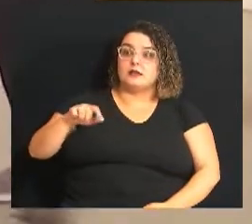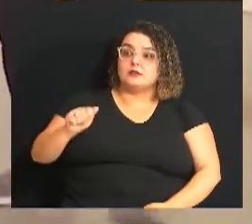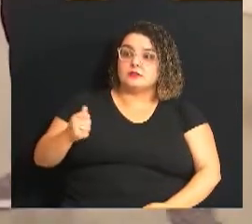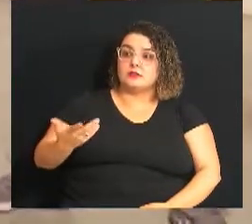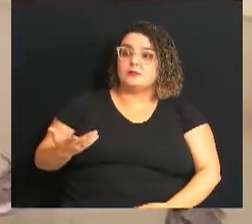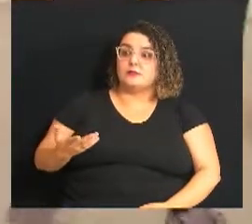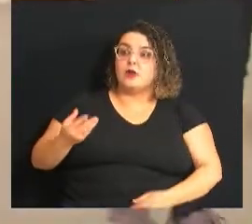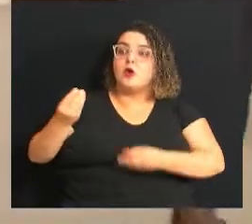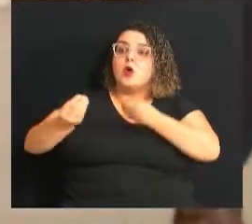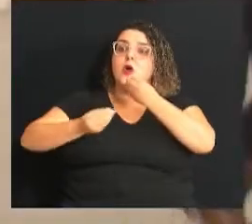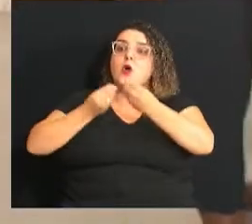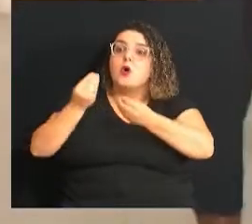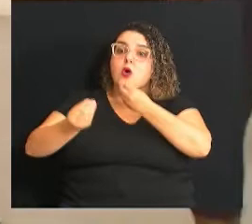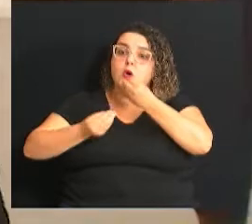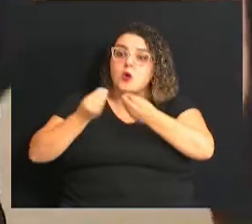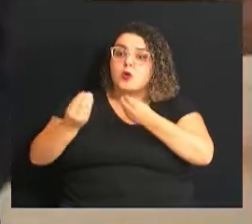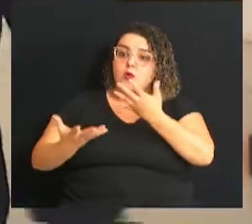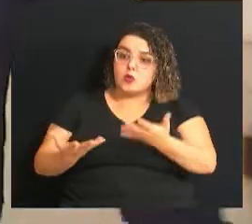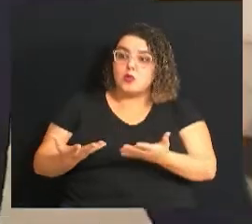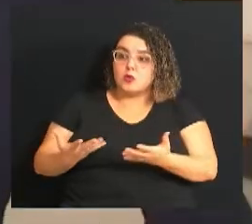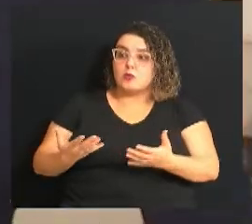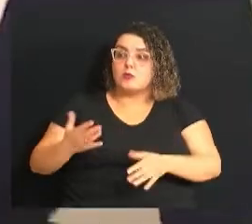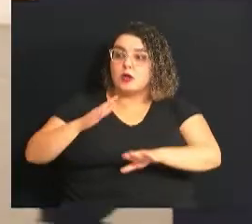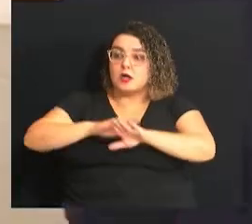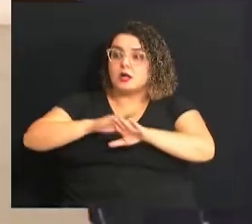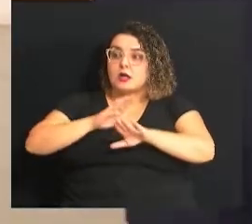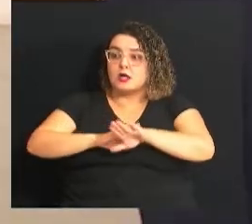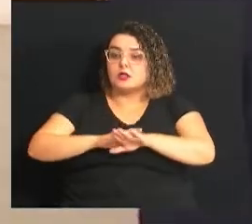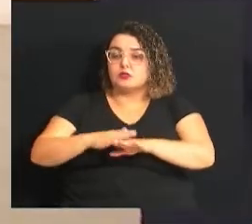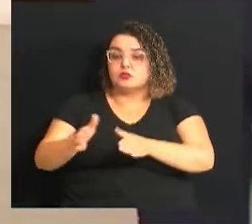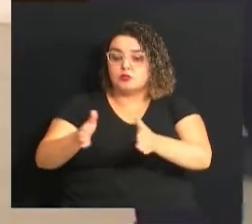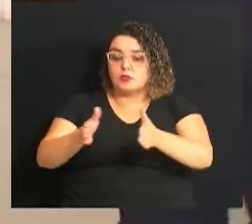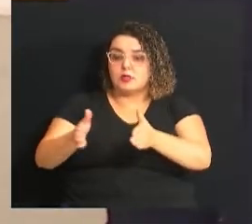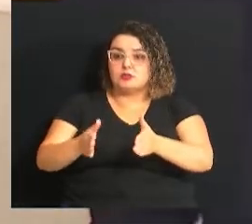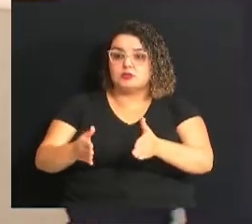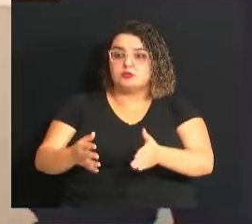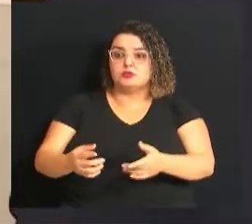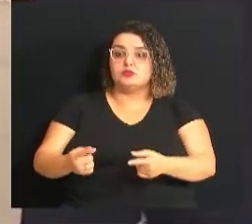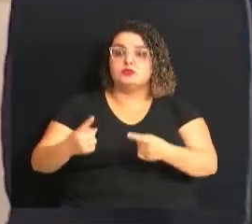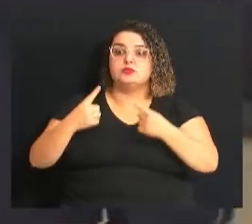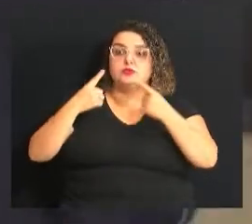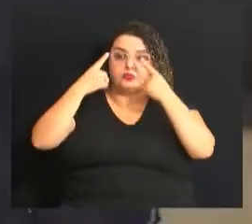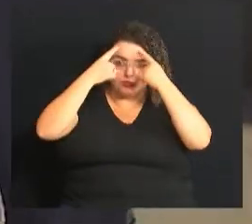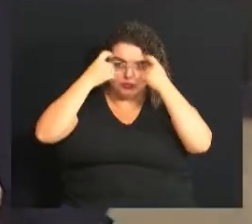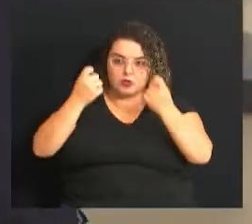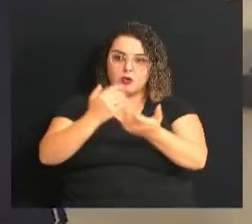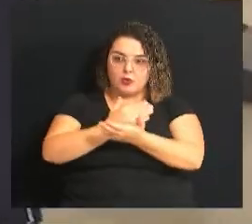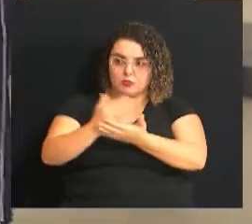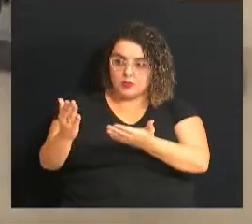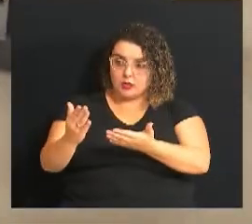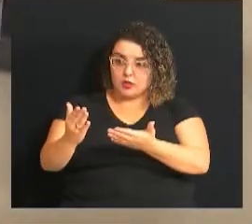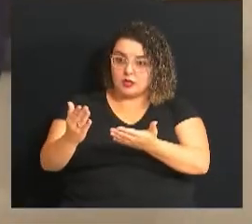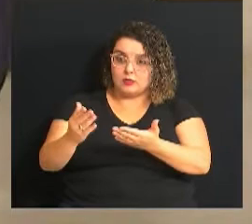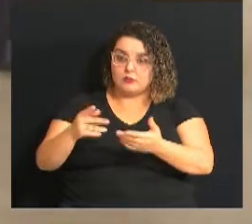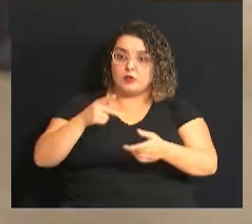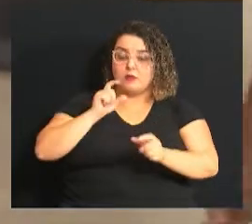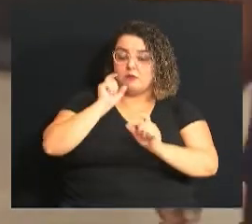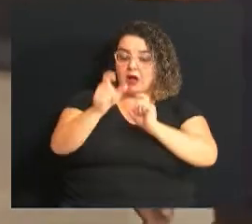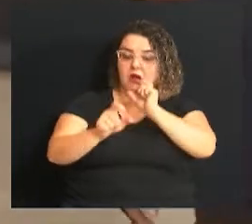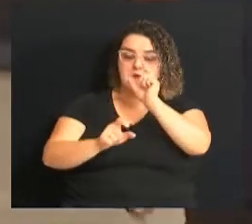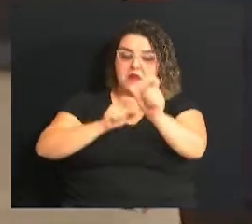como se comportar em casos de violência, né, que a gente tanto está falando, que começa às vezes numa violência verbal, numa